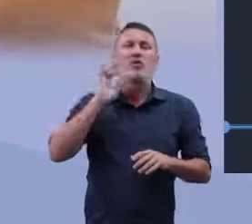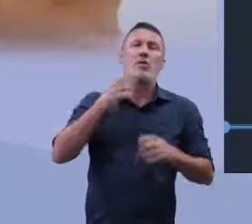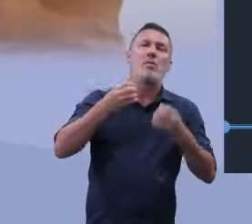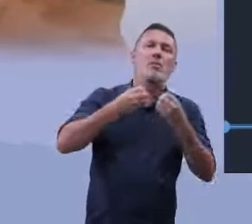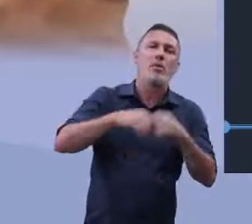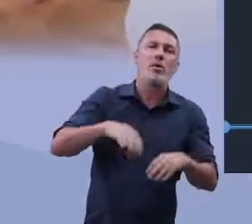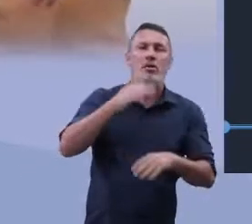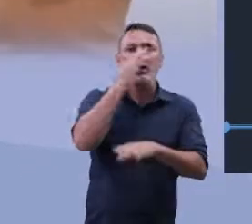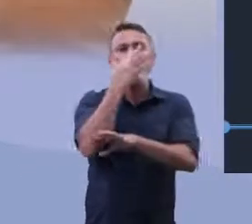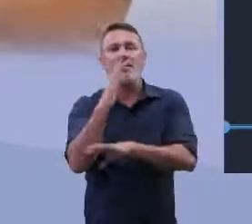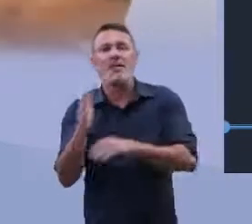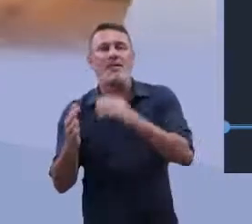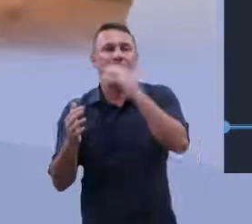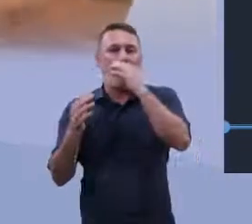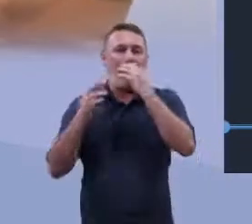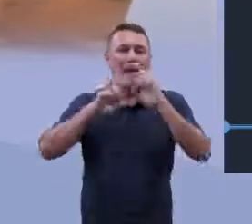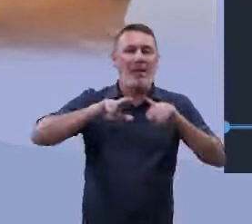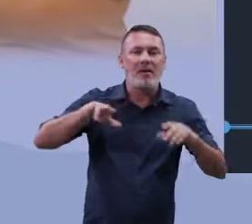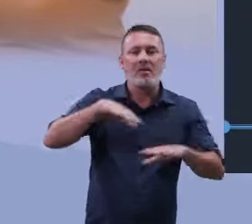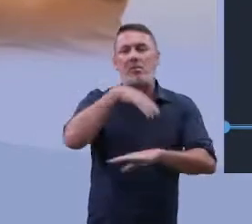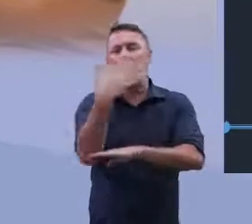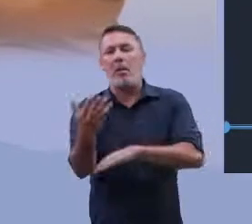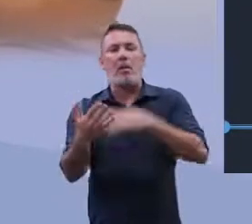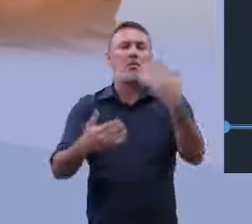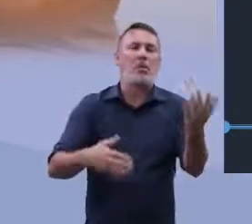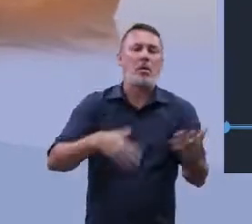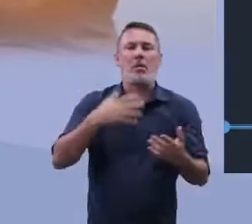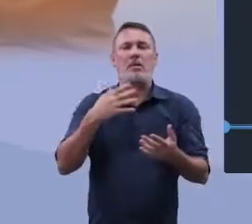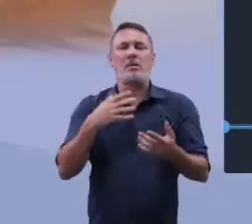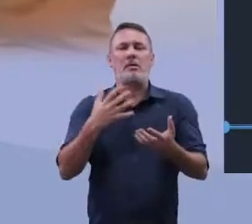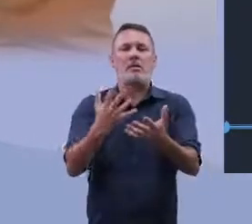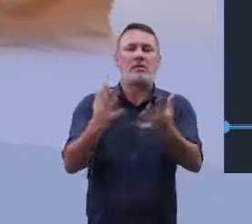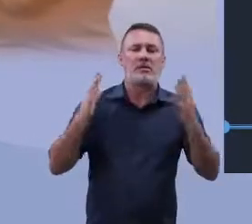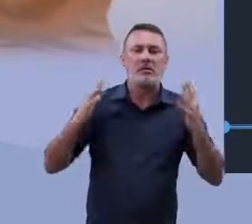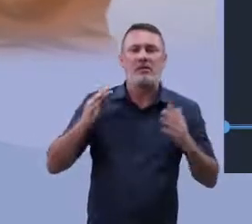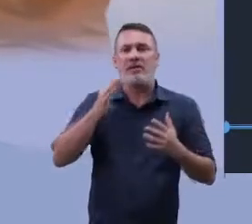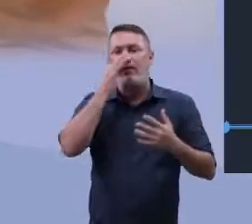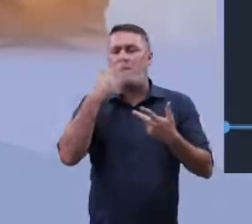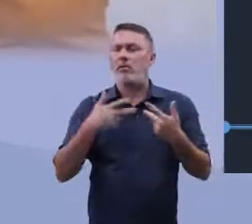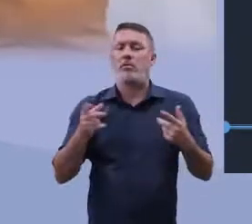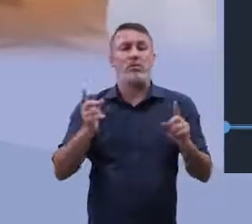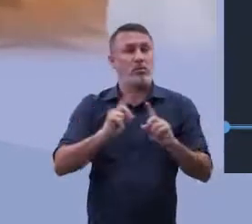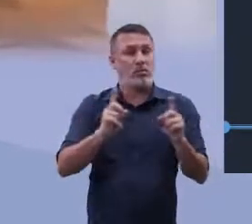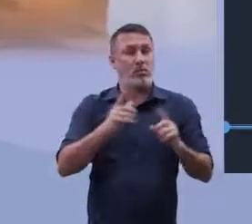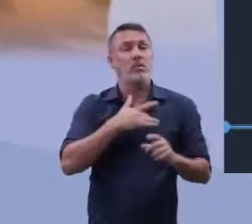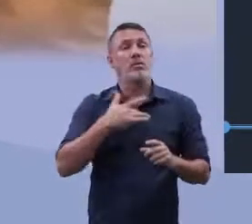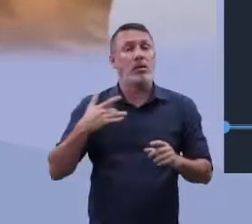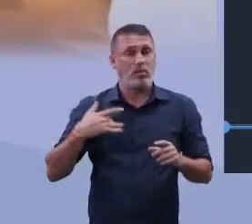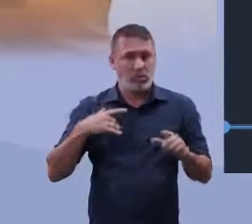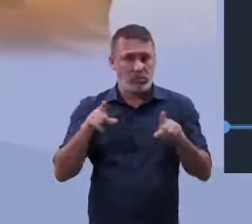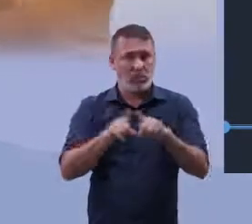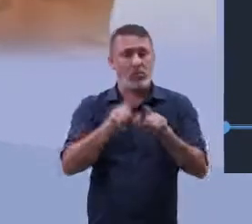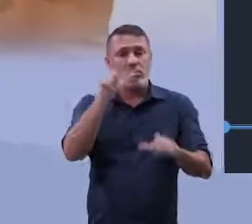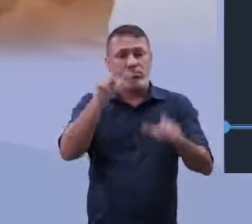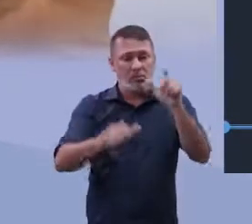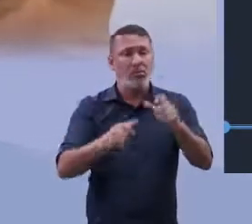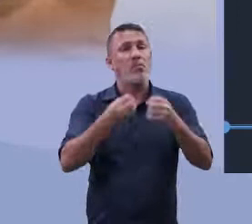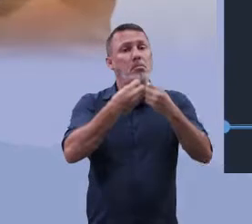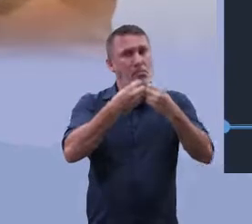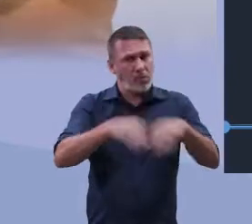questões ambientais, nas florestas, nas matas, não, mas trazem prejuízo, sobretudo na saúde do